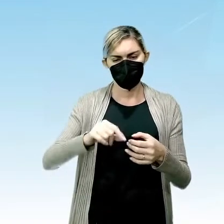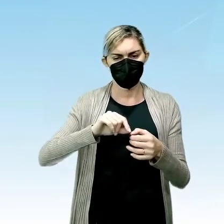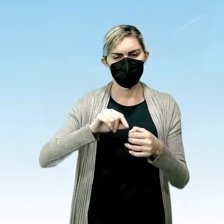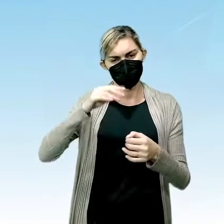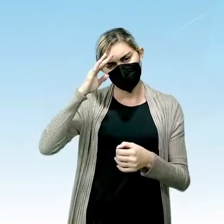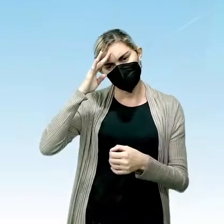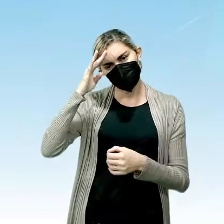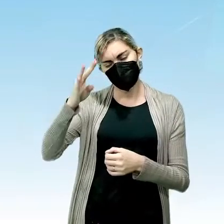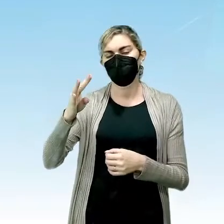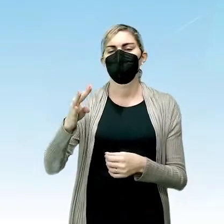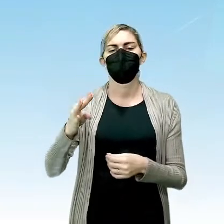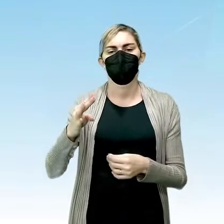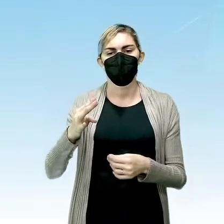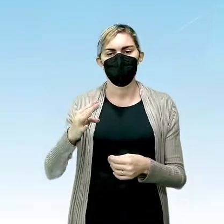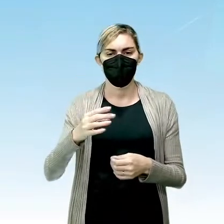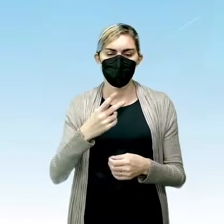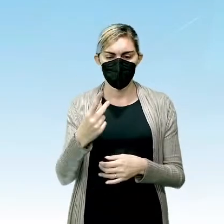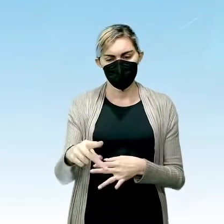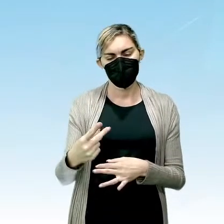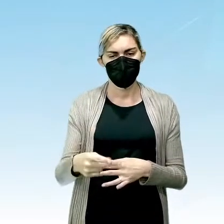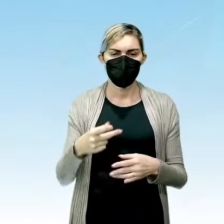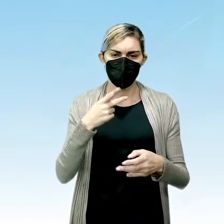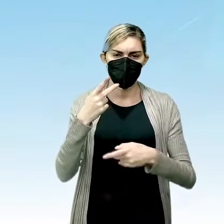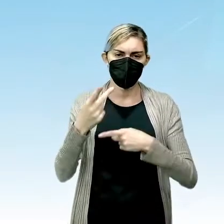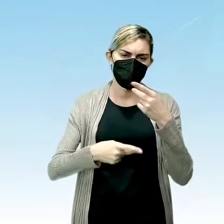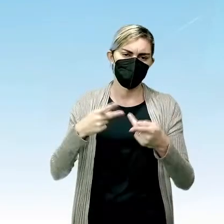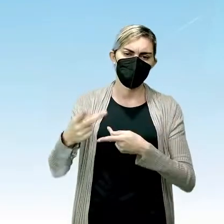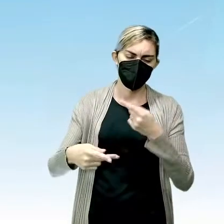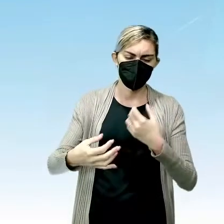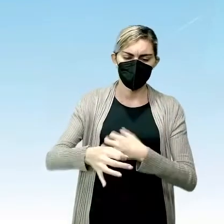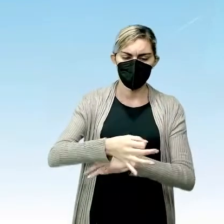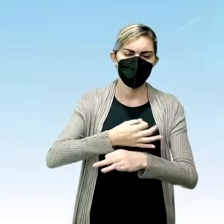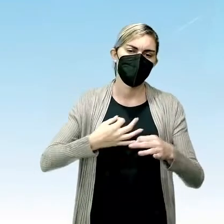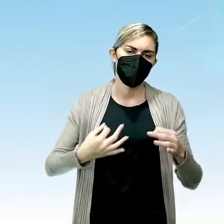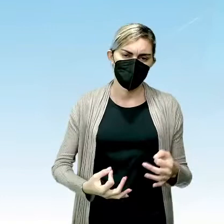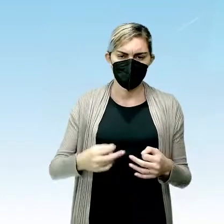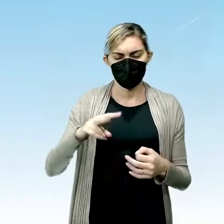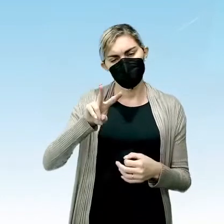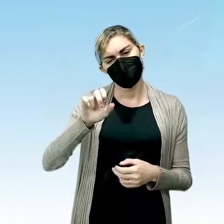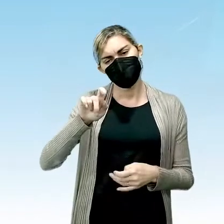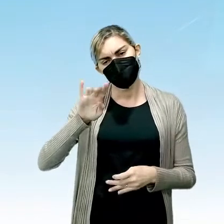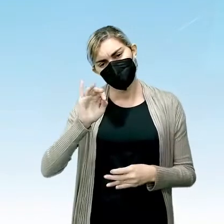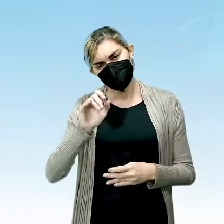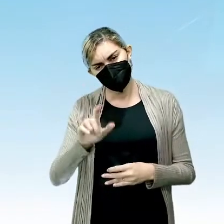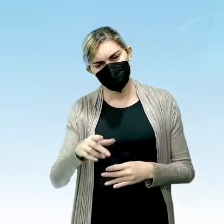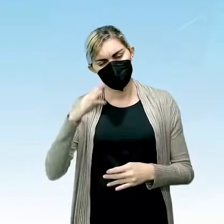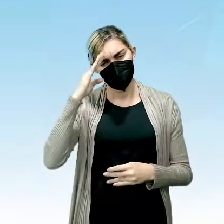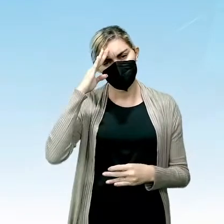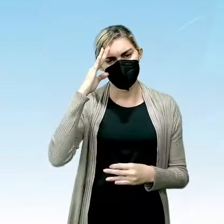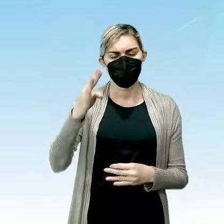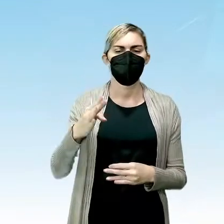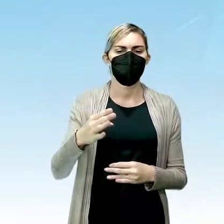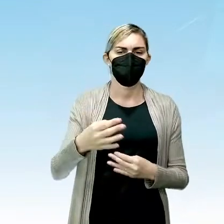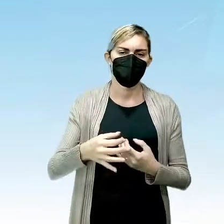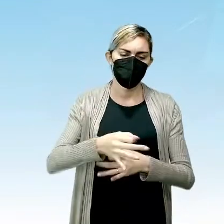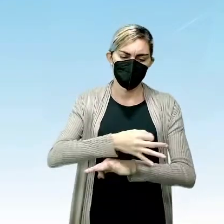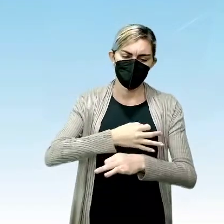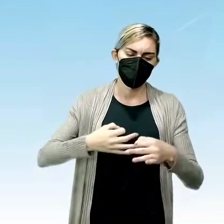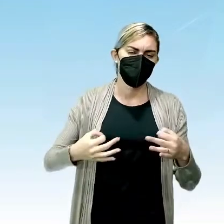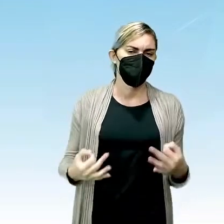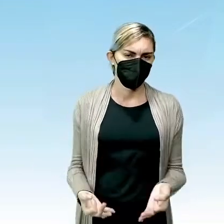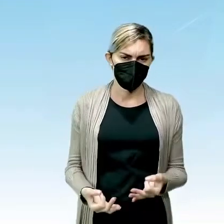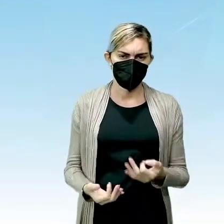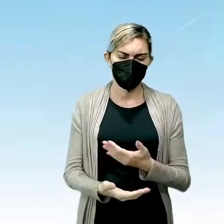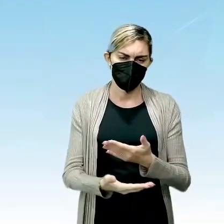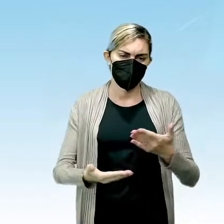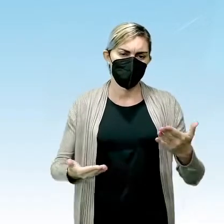principalmente ali, no caso, quando se fala da célula vegetal, ela é formada principalmente por celulose. Essa parede celular